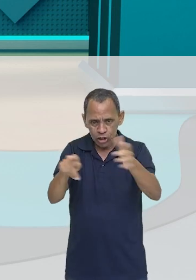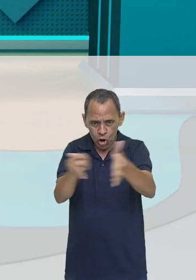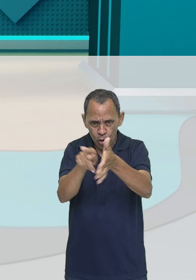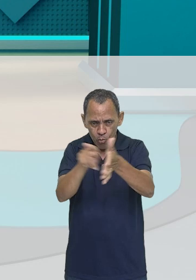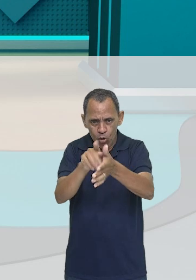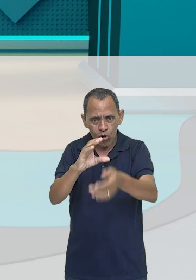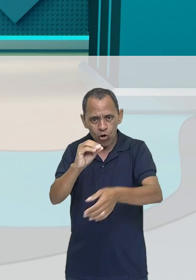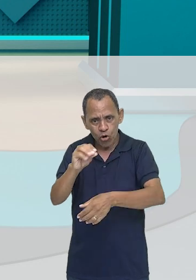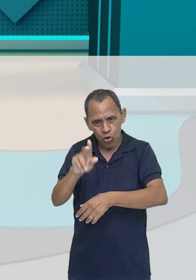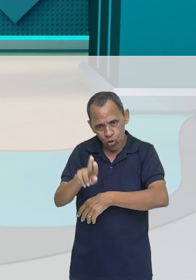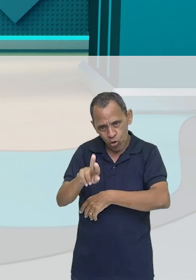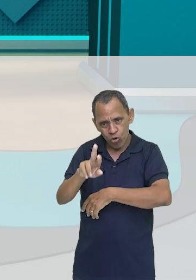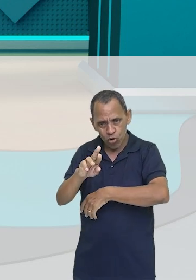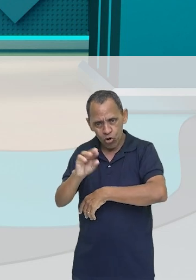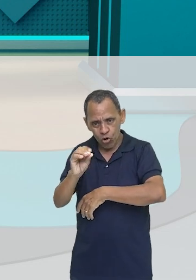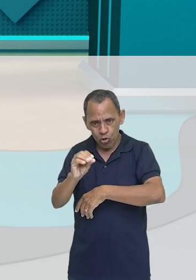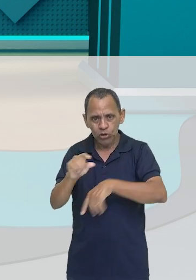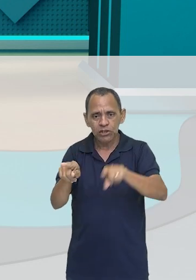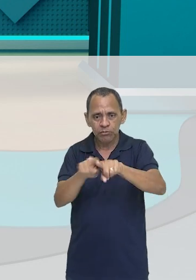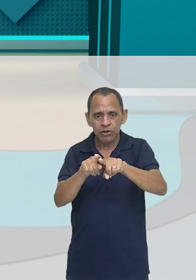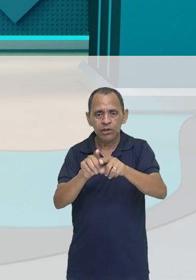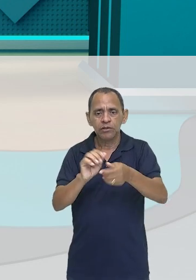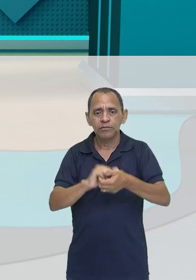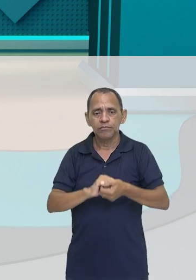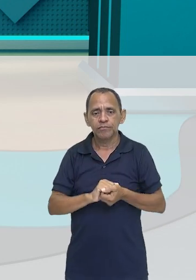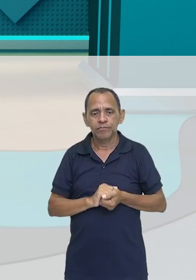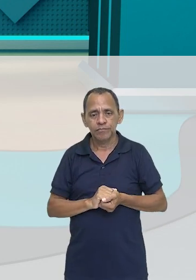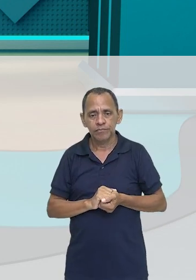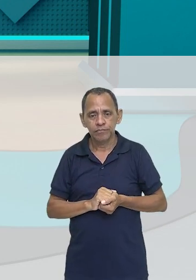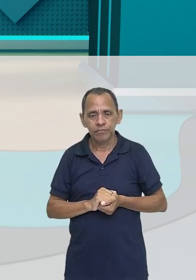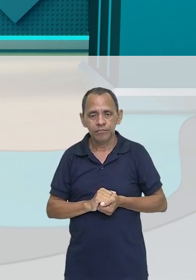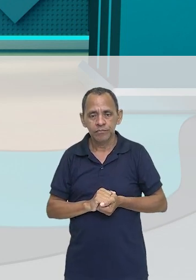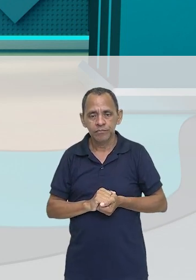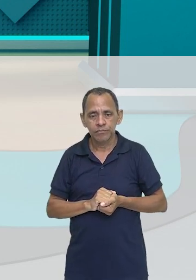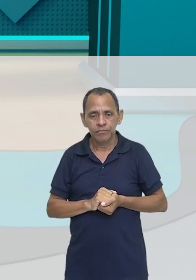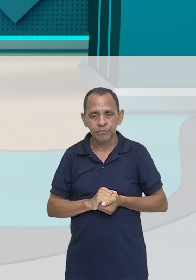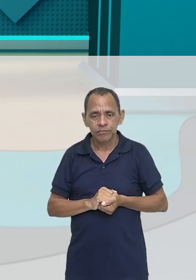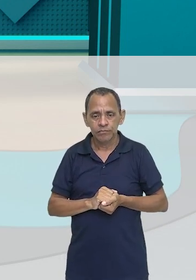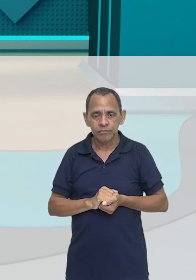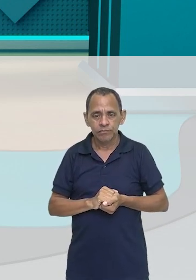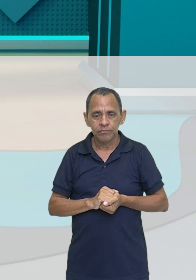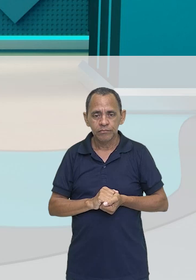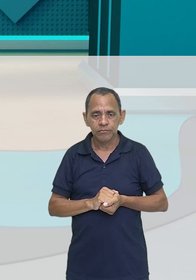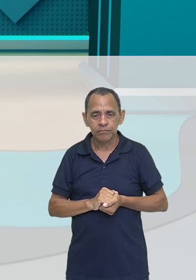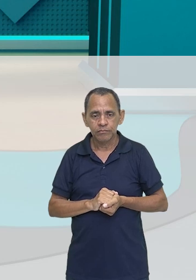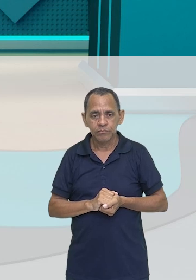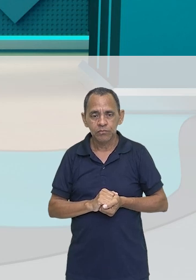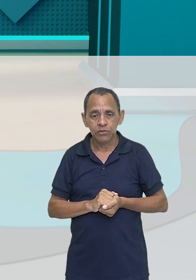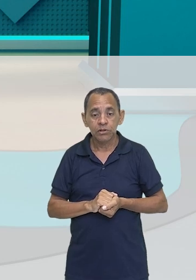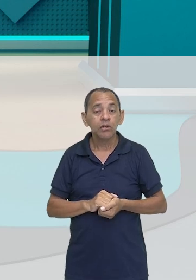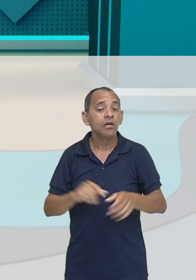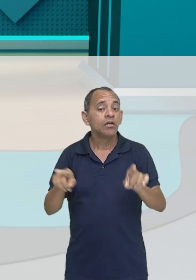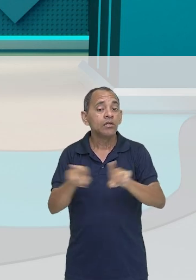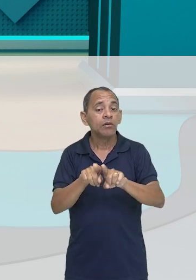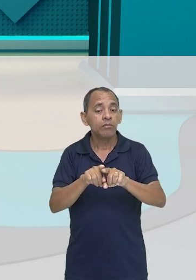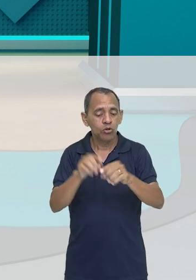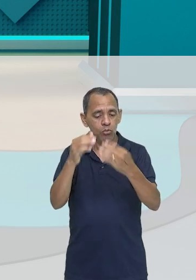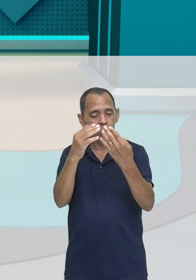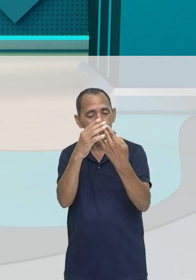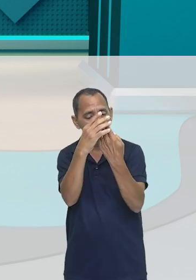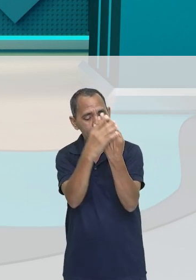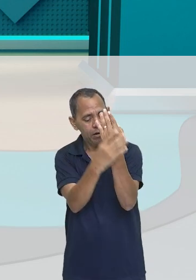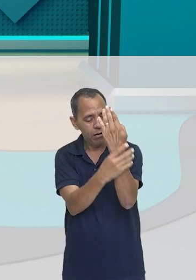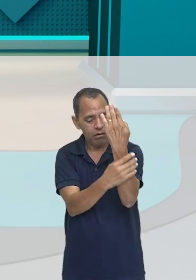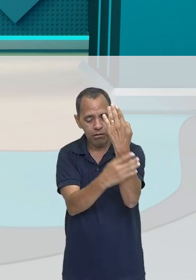tratado e tecido, tá bom? Então, tem o couro e o tecido ali para proteger tanto o antebraço, os punhos, quanto